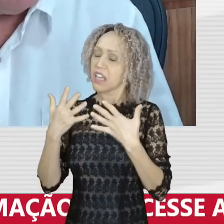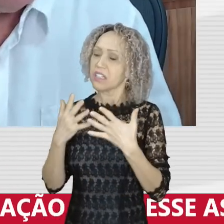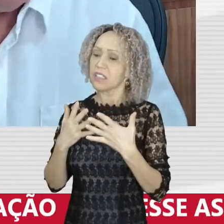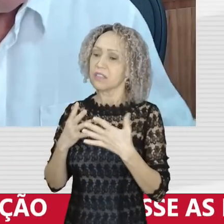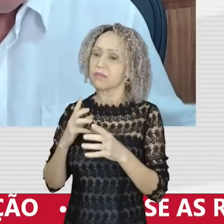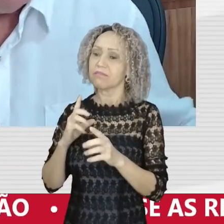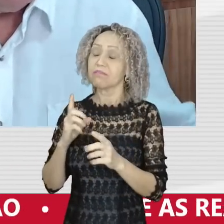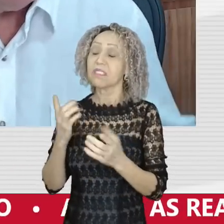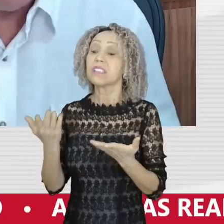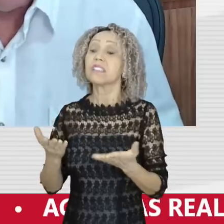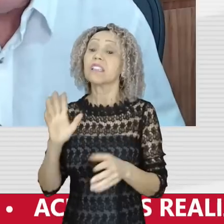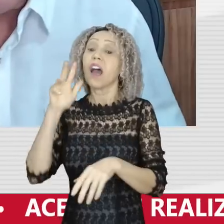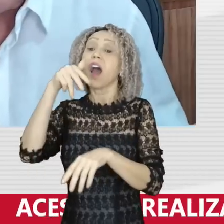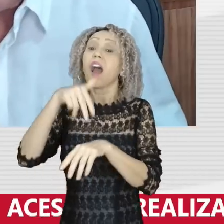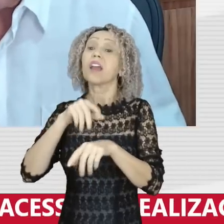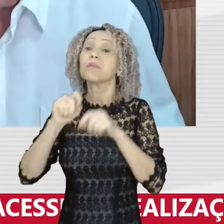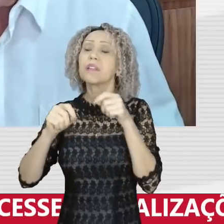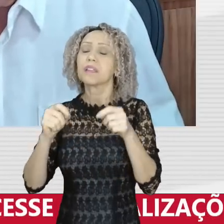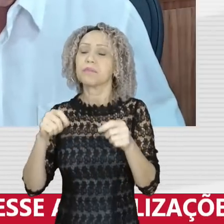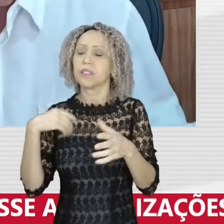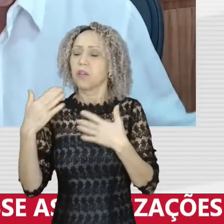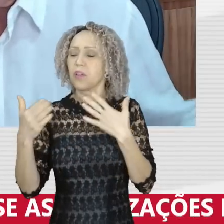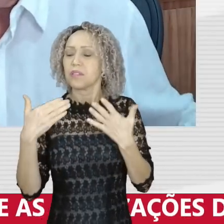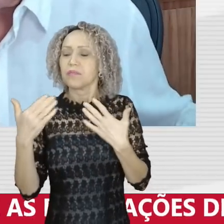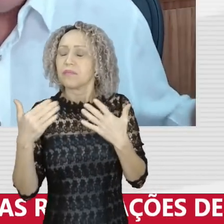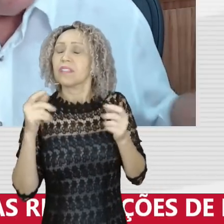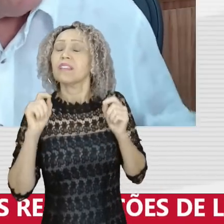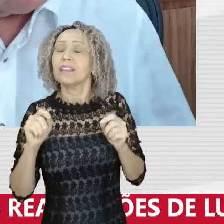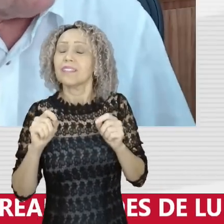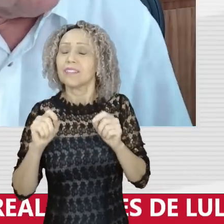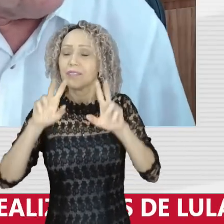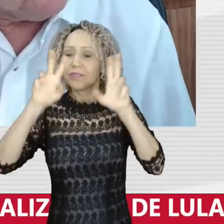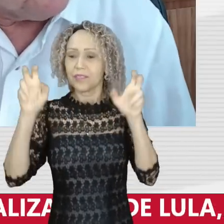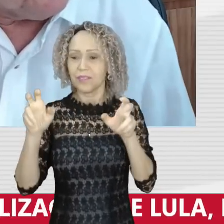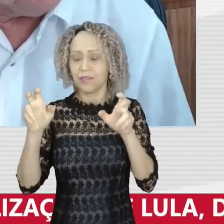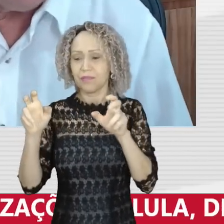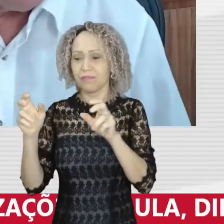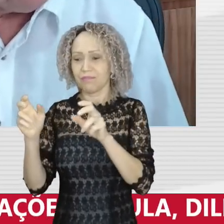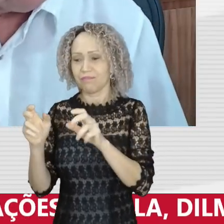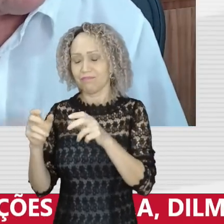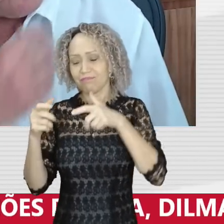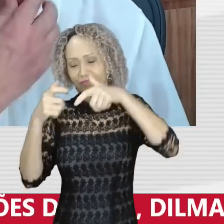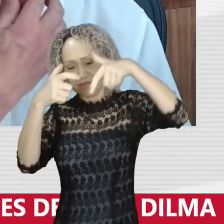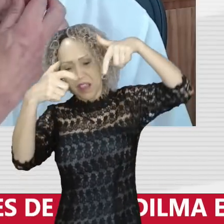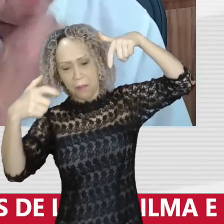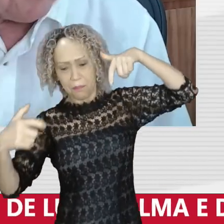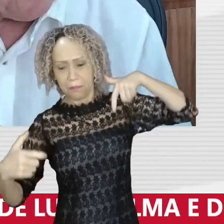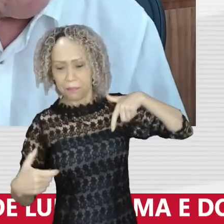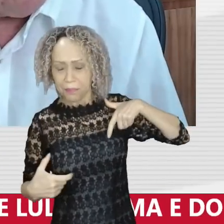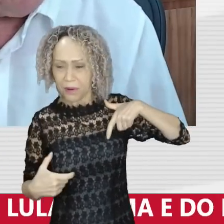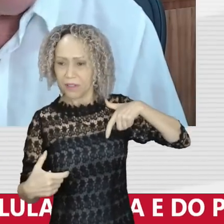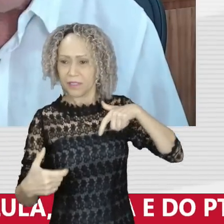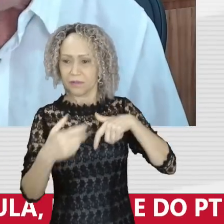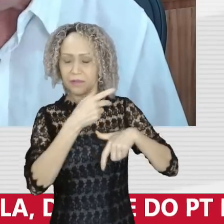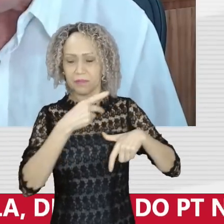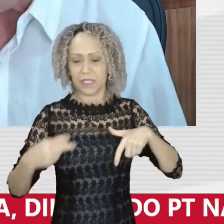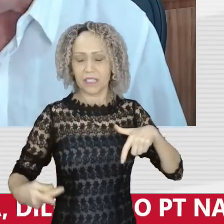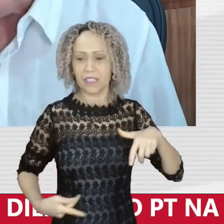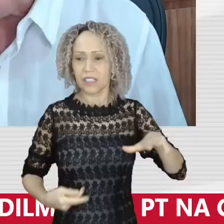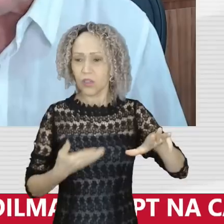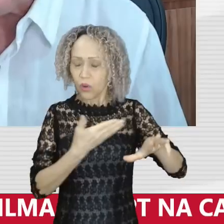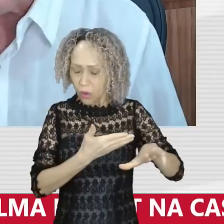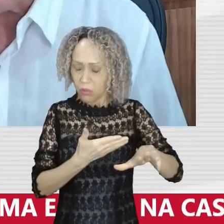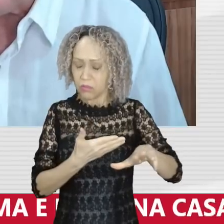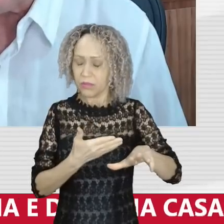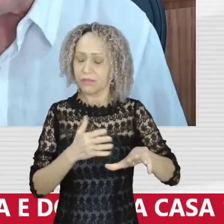posse, essa posse que nós batalhamos tanto para que pudesse ver esse momento, né? E só complementando aí, até porque estamos